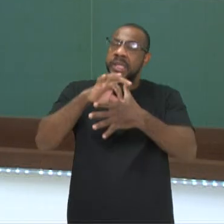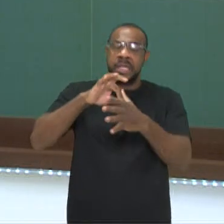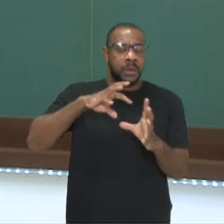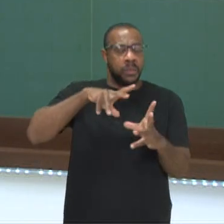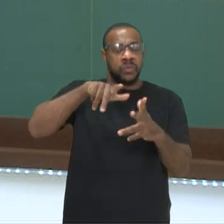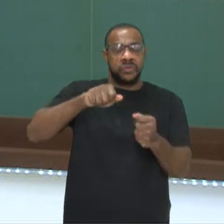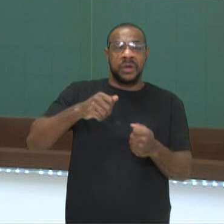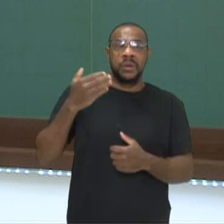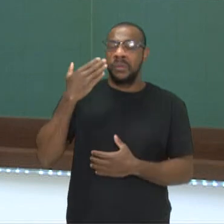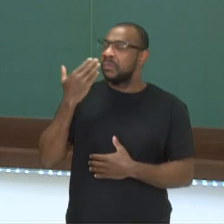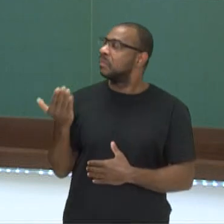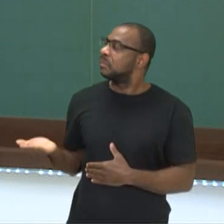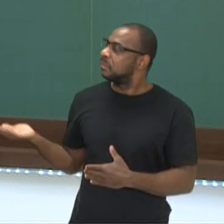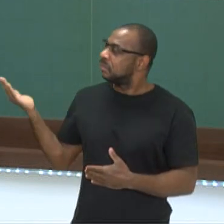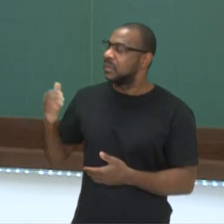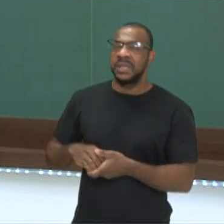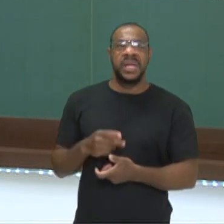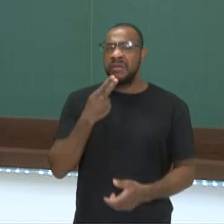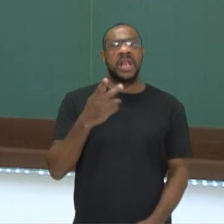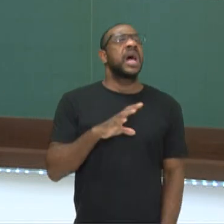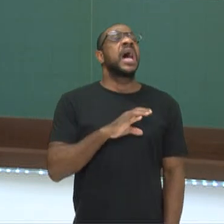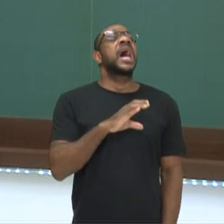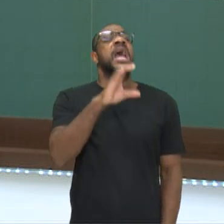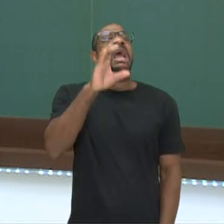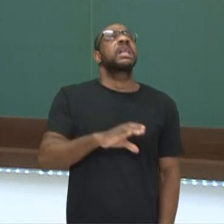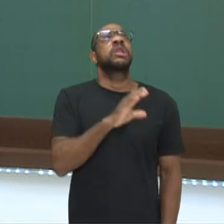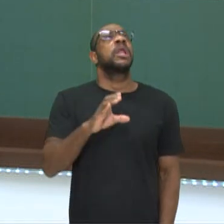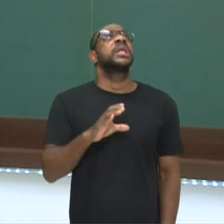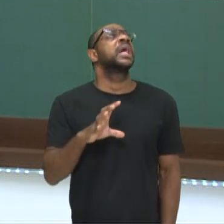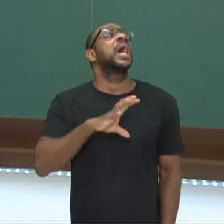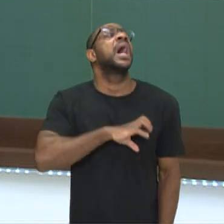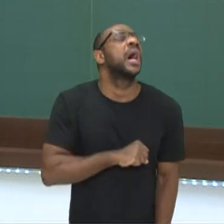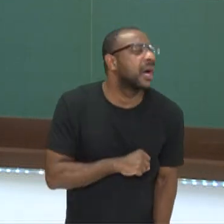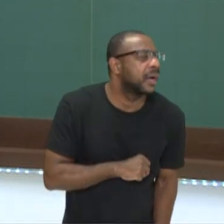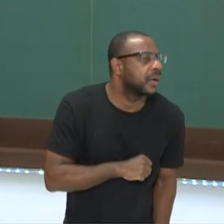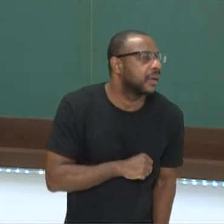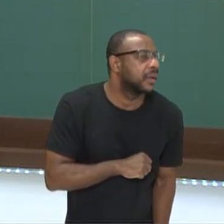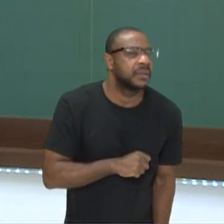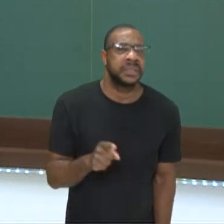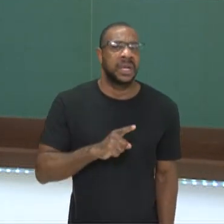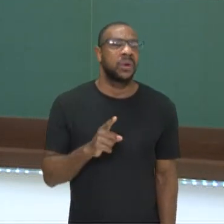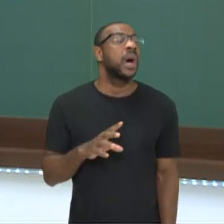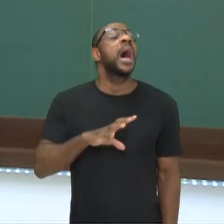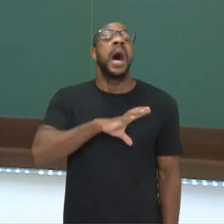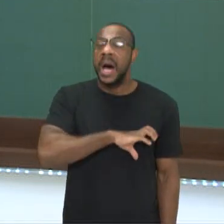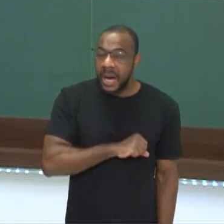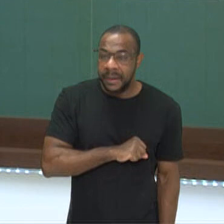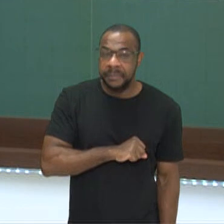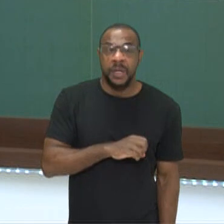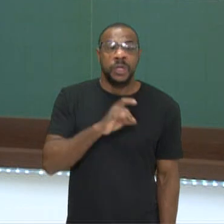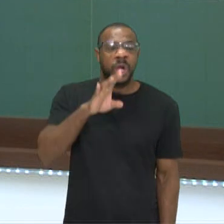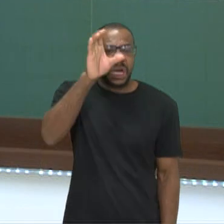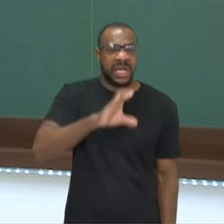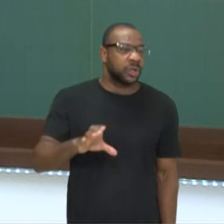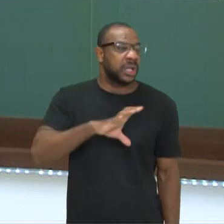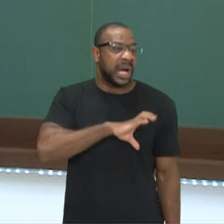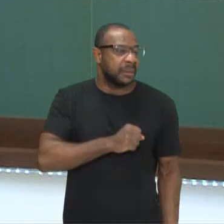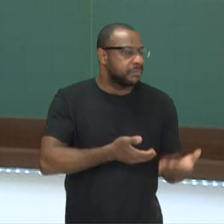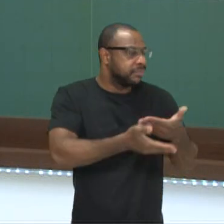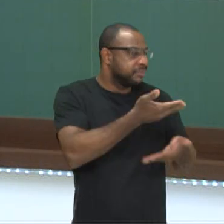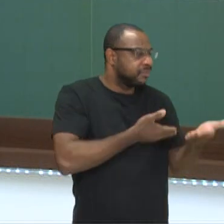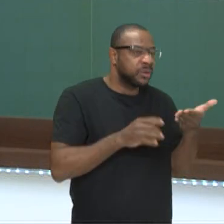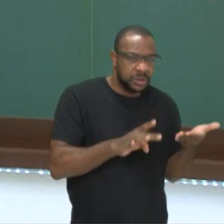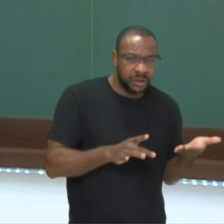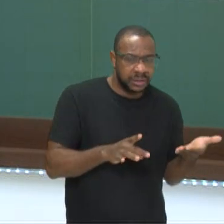porque ele não diz católicos se amem, ele fala amem o próximo, ou seja, ele está cumprindo aquilo que está no